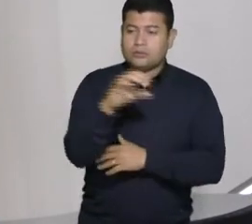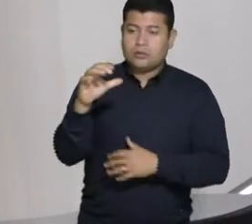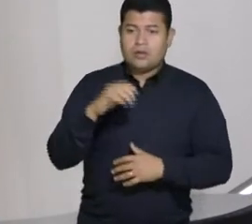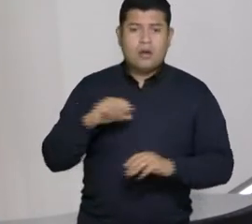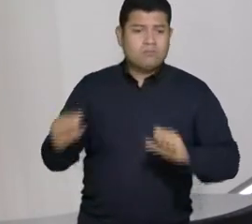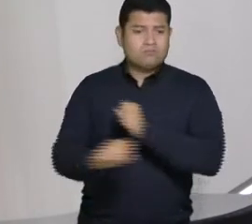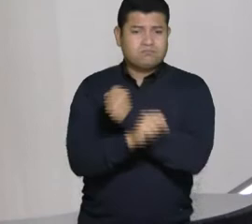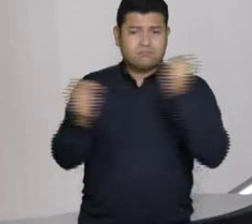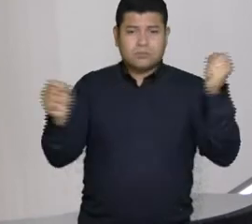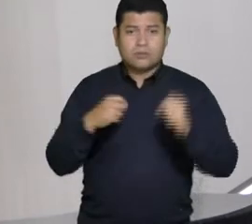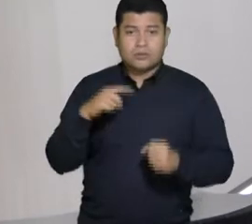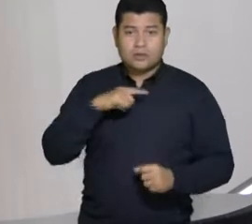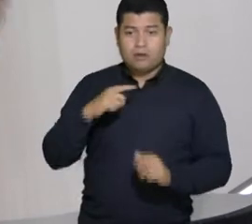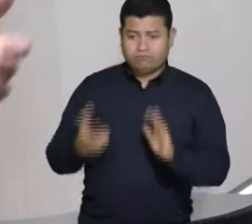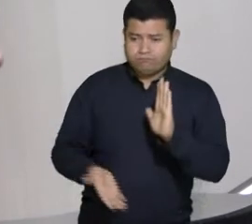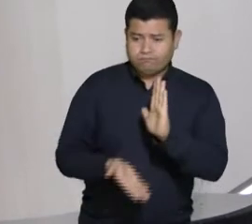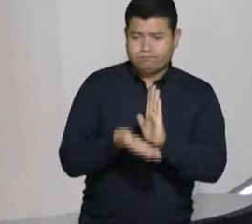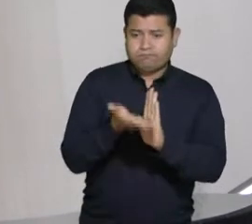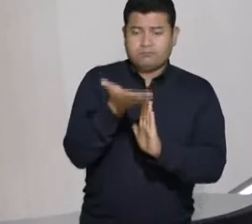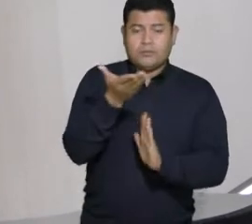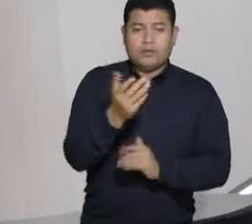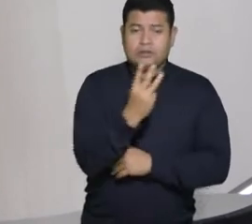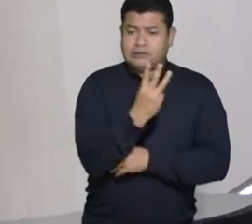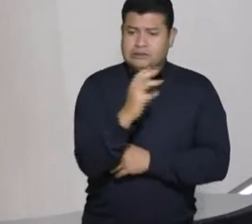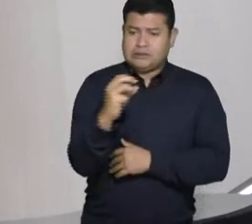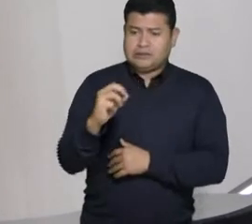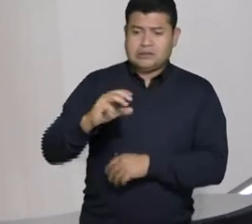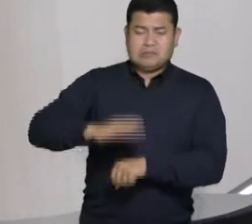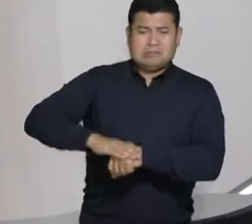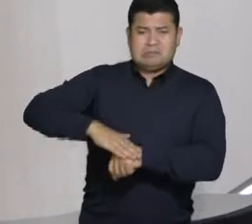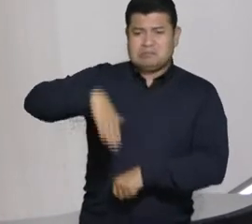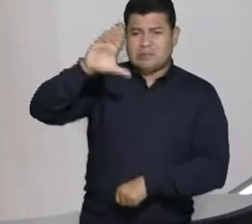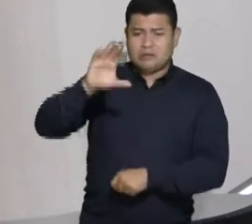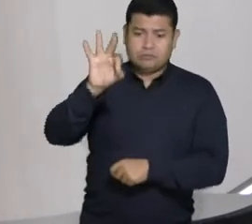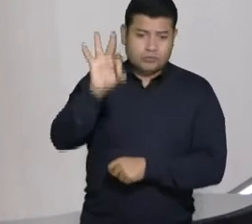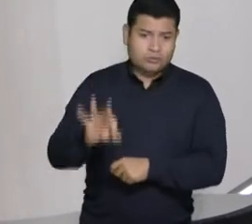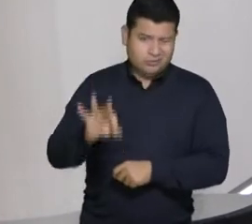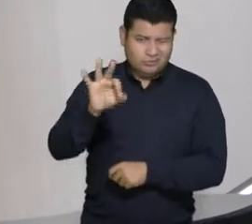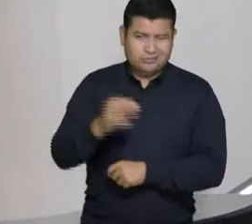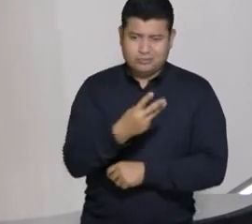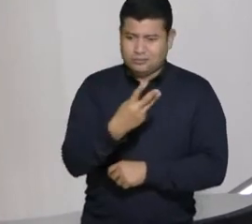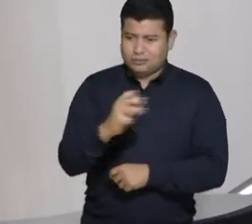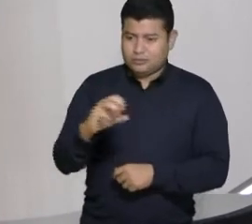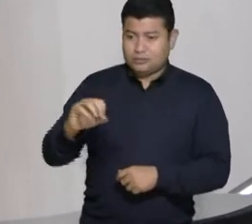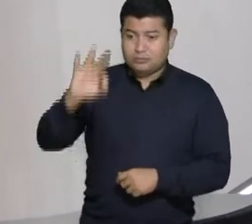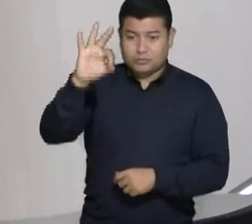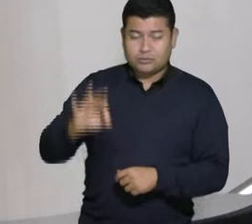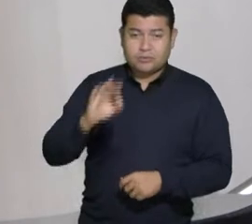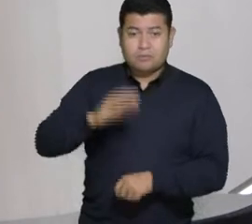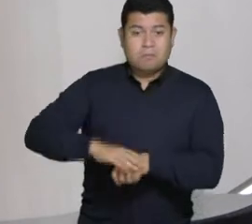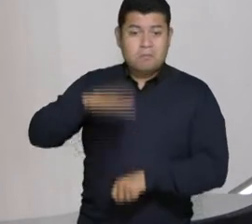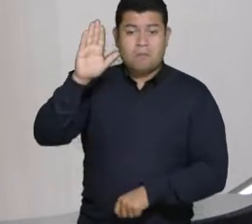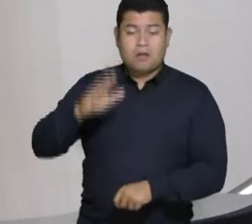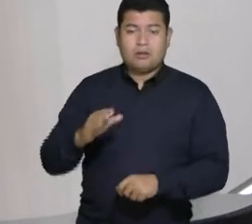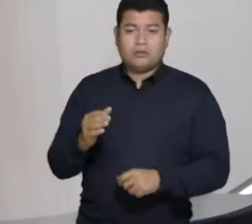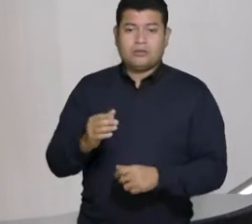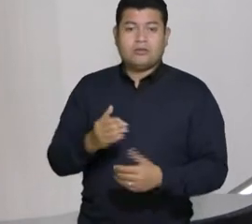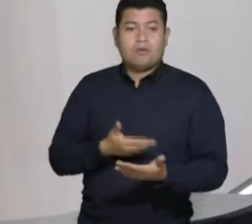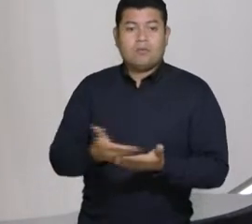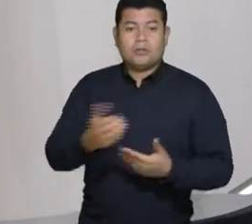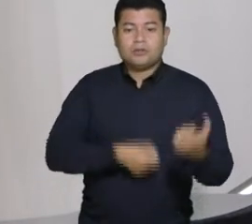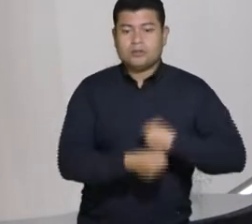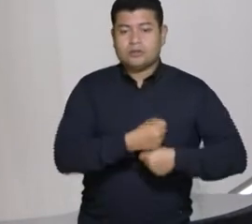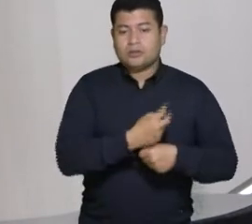houve um aumento aí de mais de trezentos por cento de 2019 de 2019 para cá eu